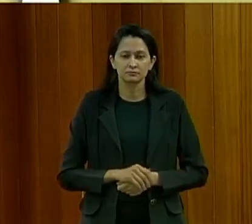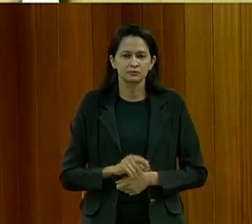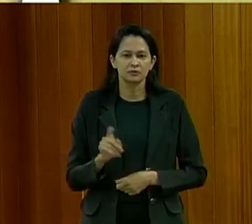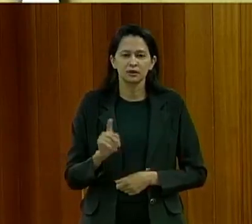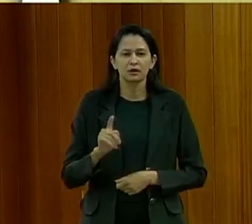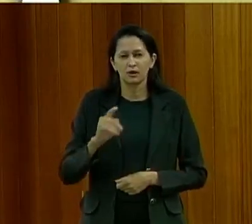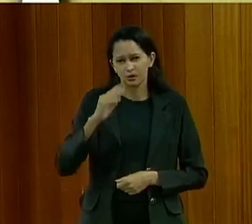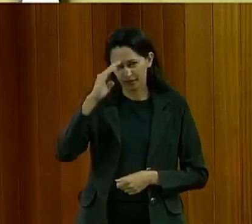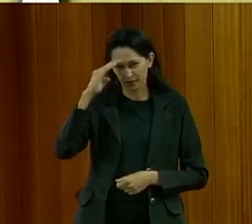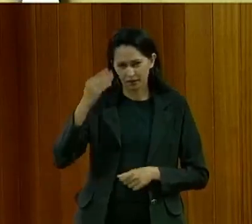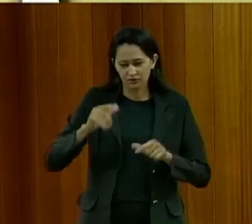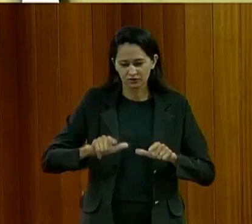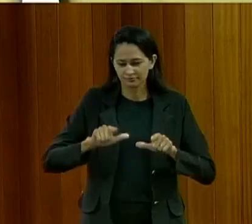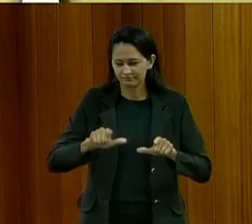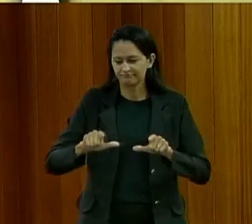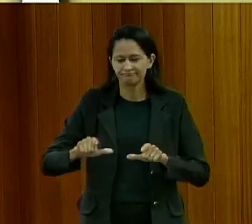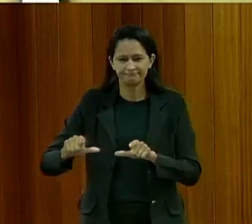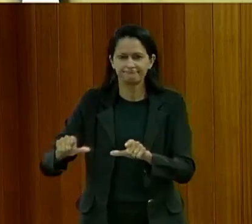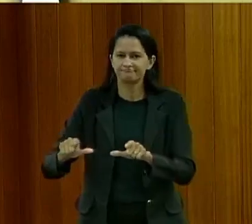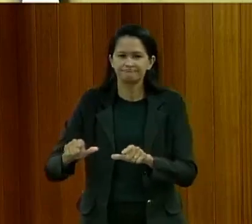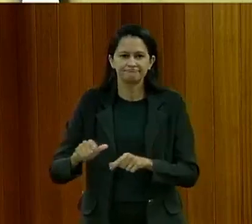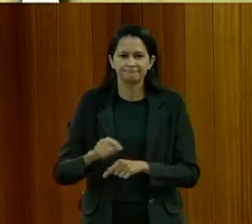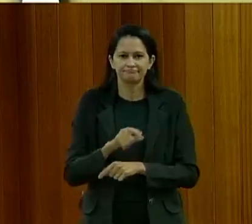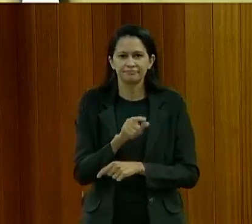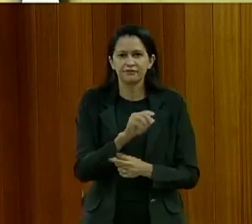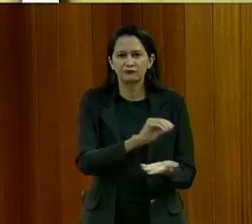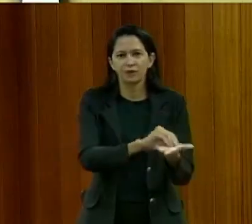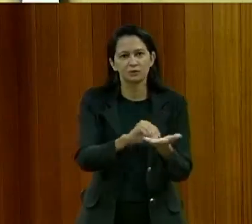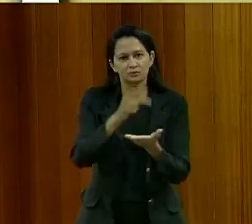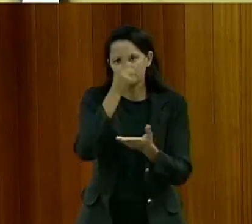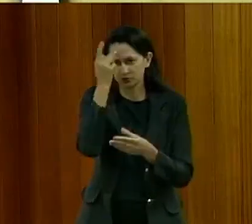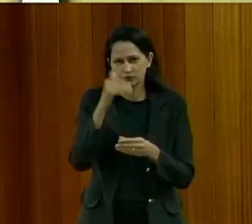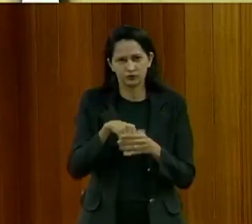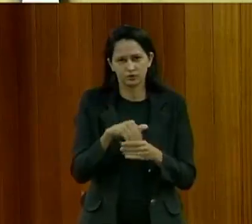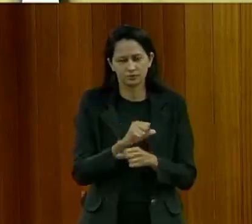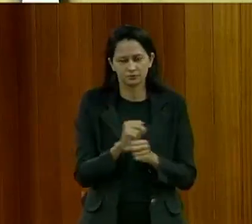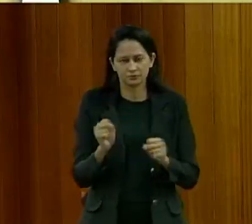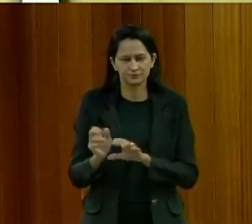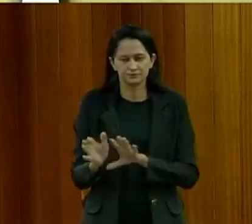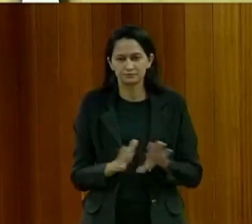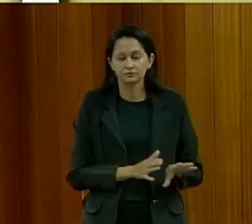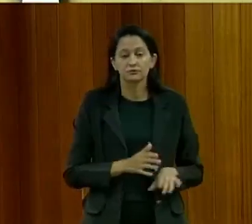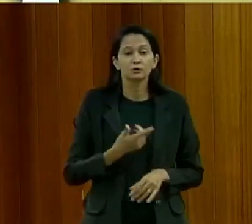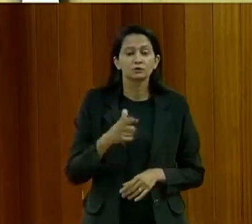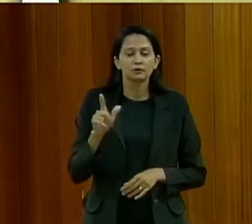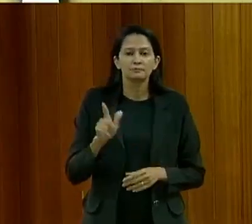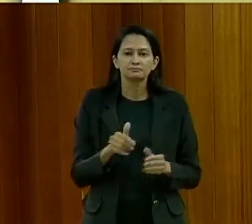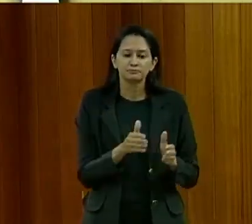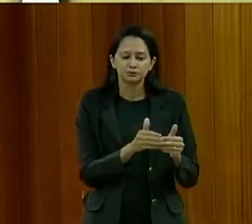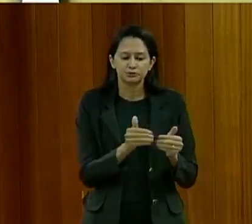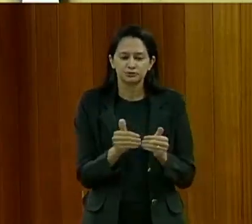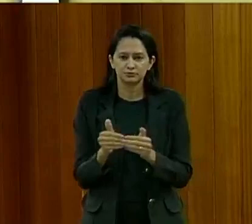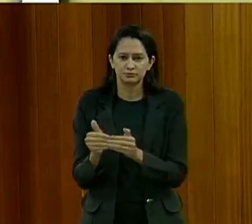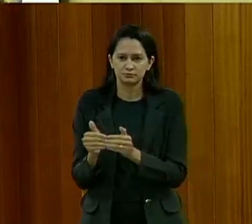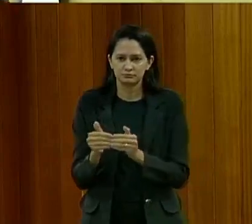como agora. Requerimentos em bloco dos vereadores presentes. Pode fazer a leitura, no final aí da pauta.